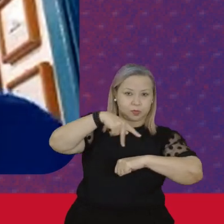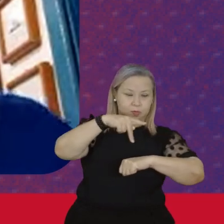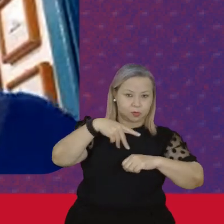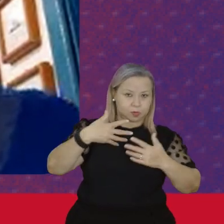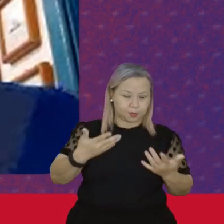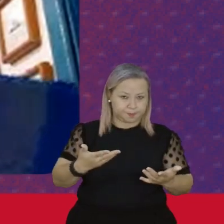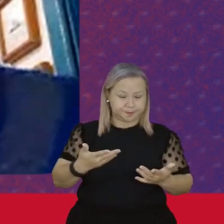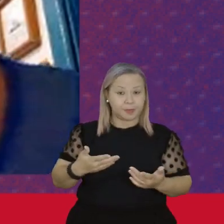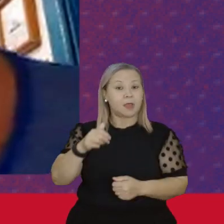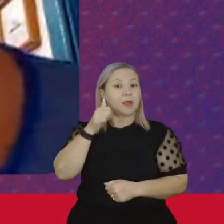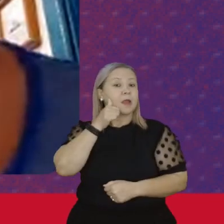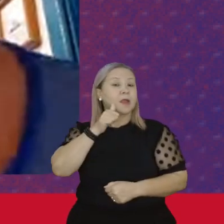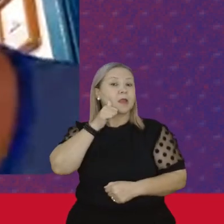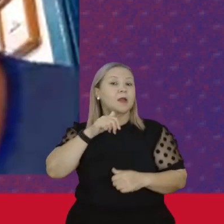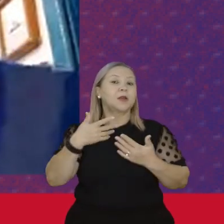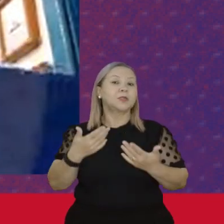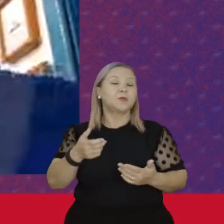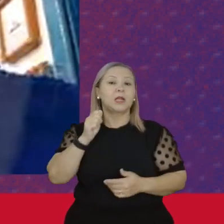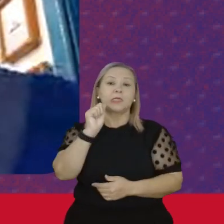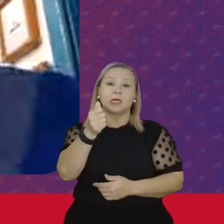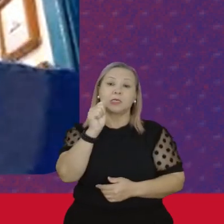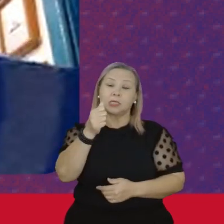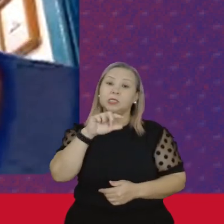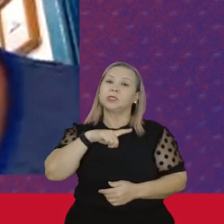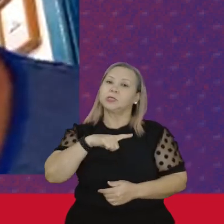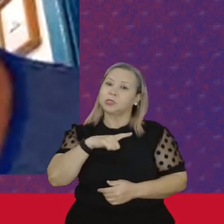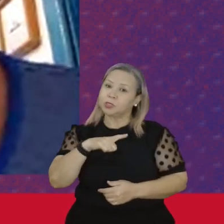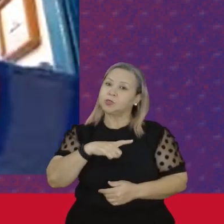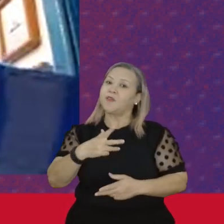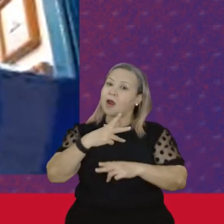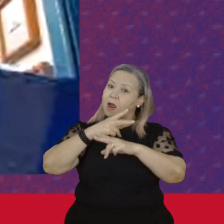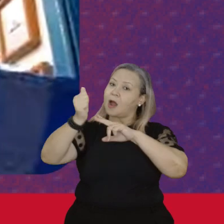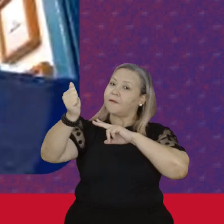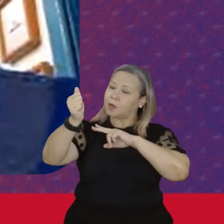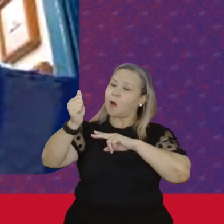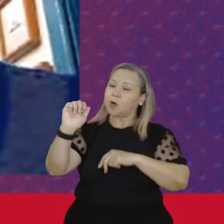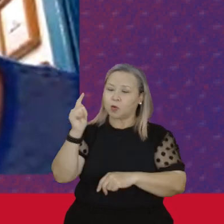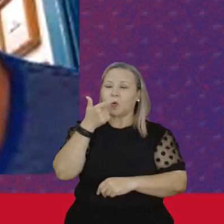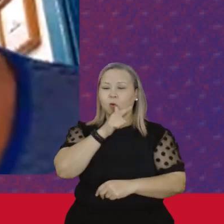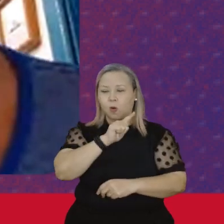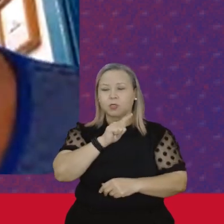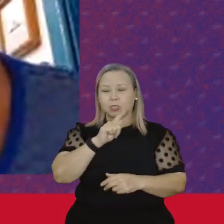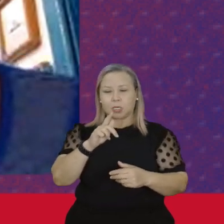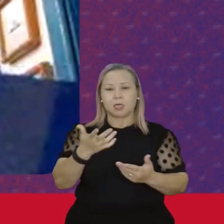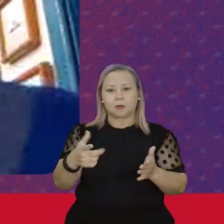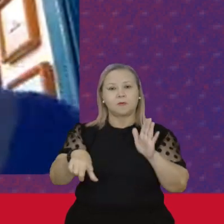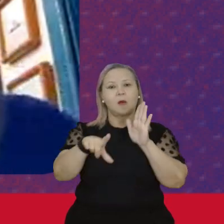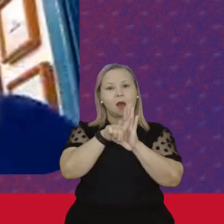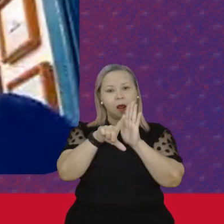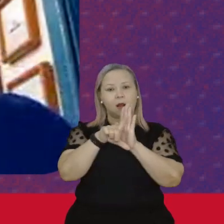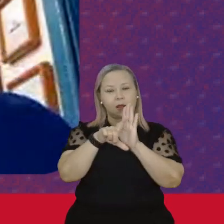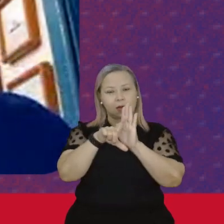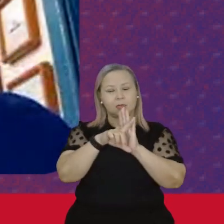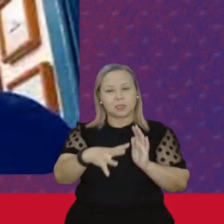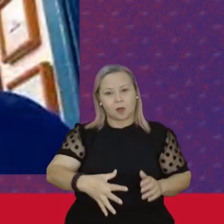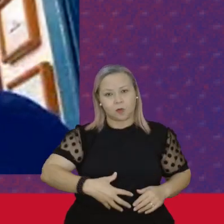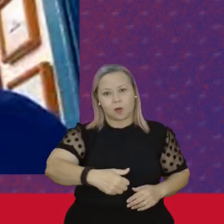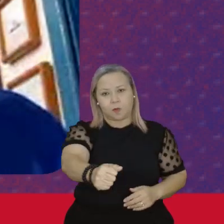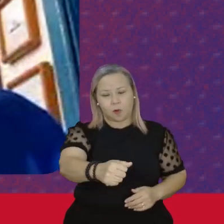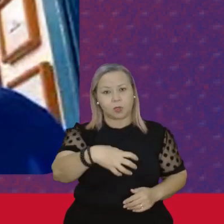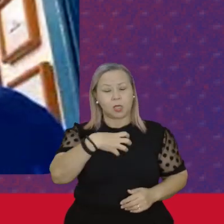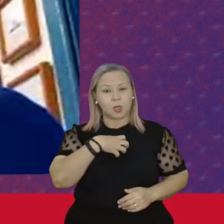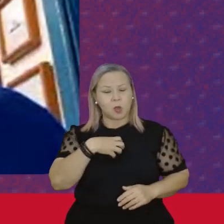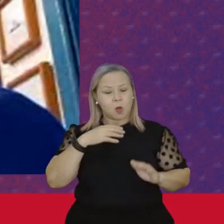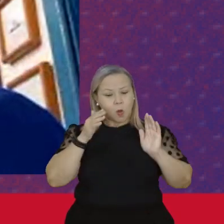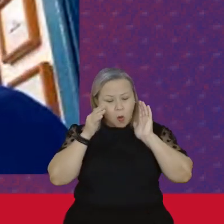as mulheres da Argentina tiveram uma grande vitória, né, elas conseguiram a legalização do aborto em condições